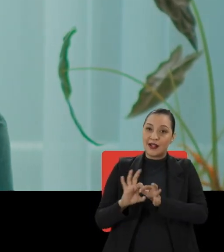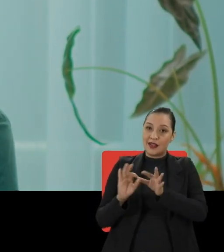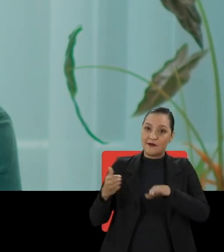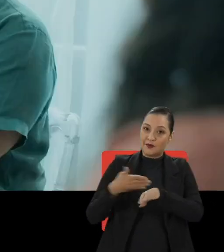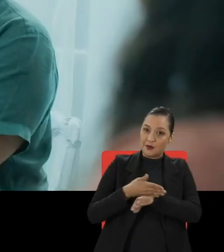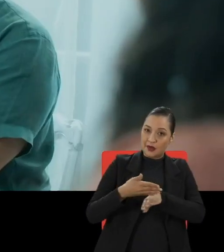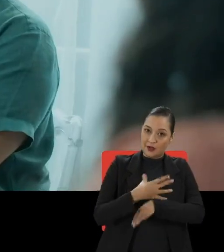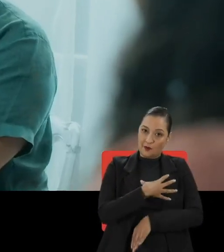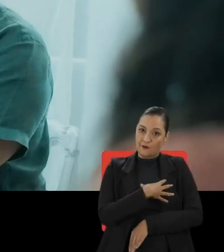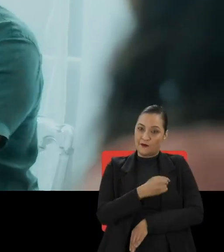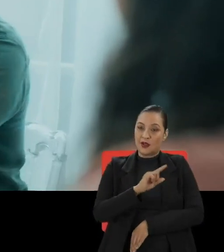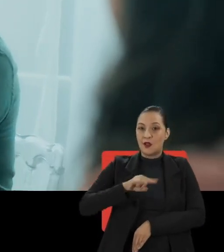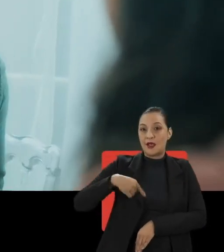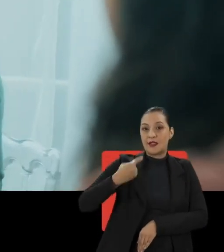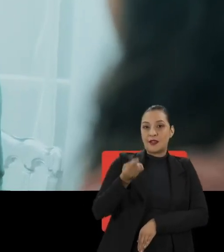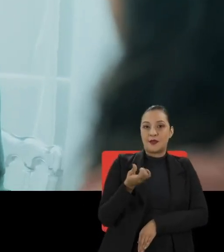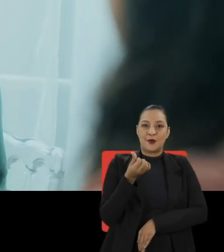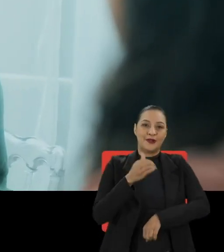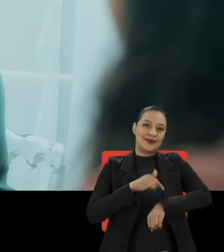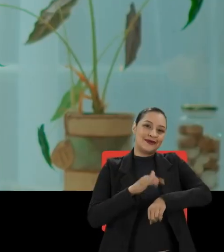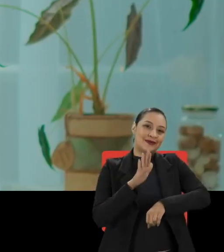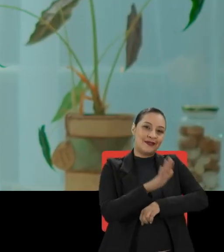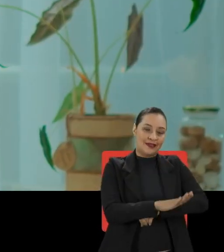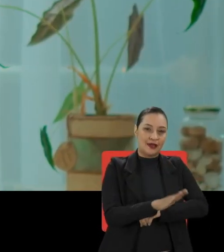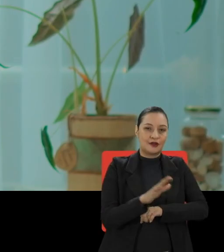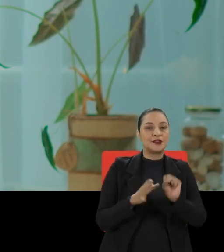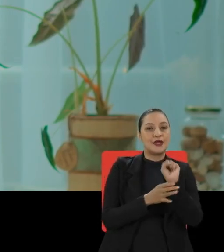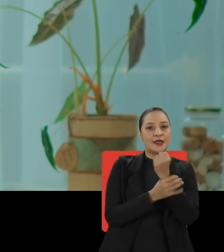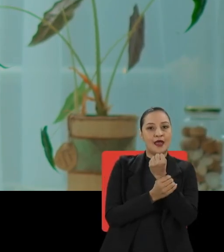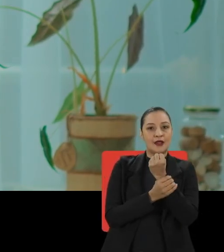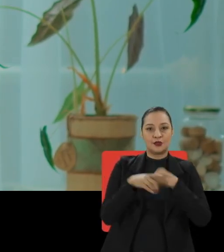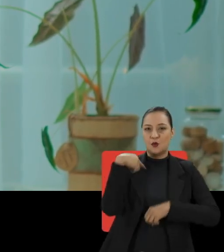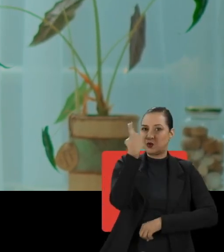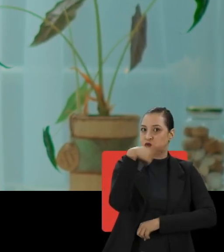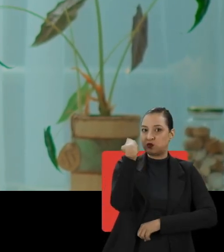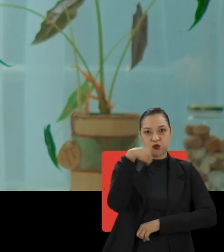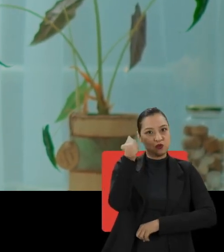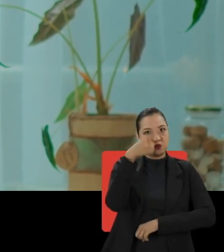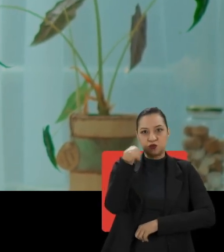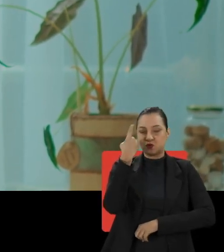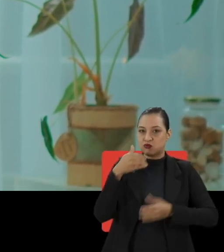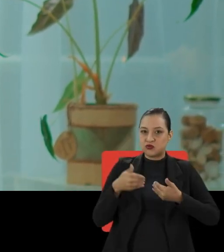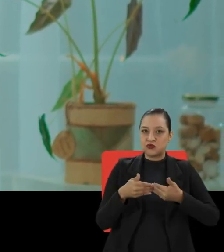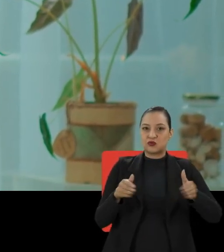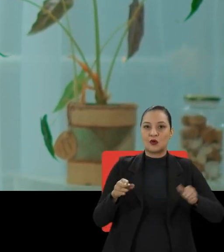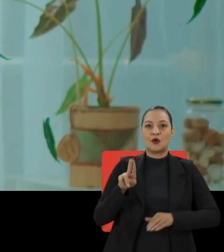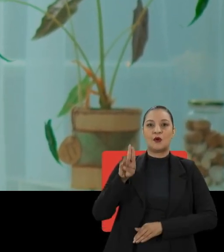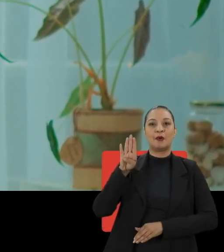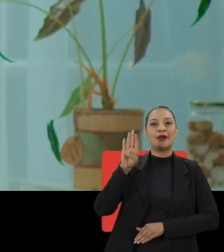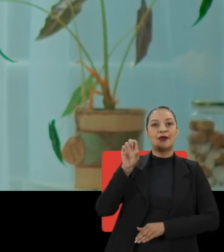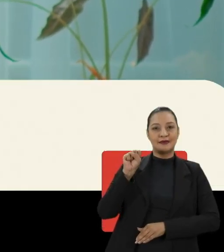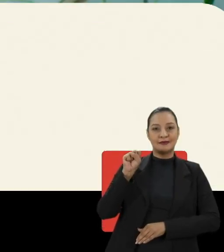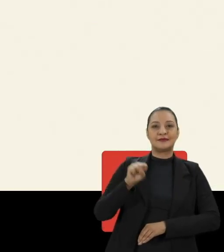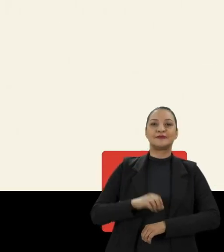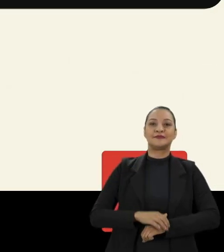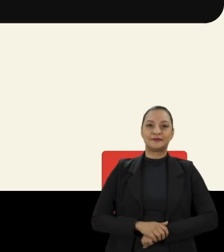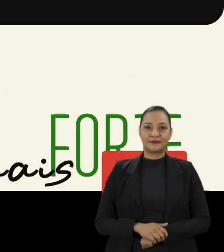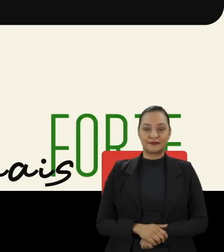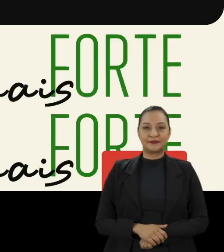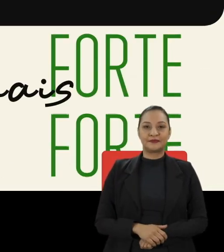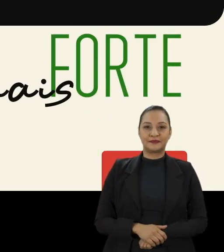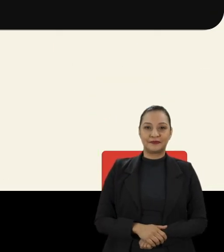seu filho na UBS é depois das 18 horas. Nós vamos garantir a extensão do horário de funcionamento das unidades básicas de